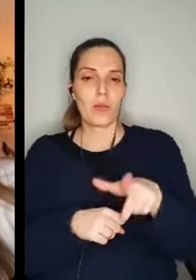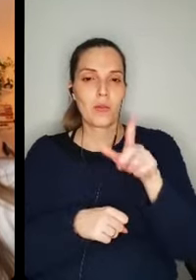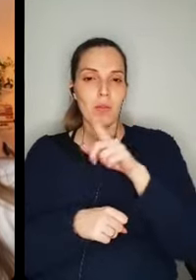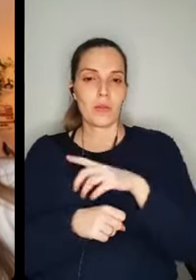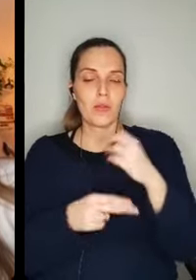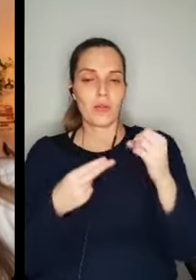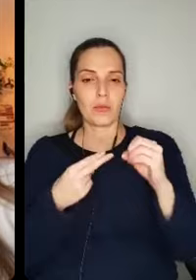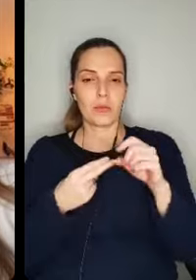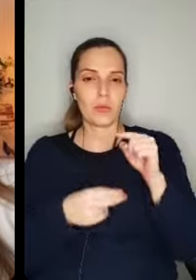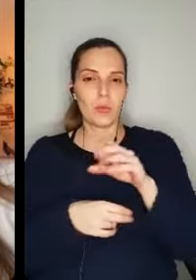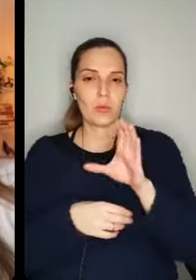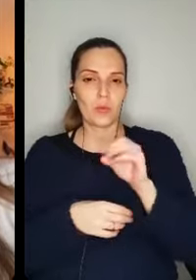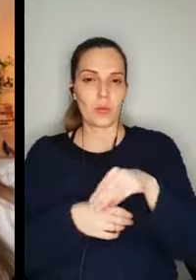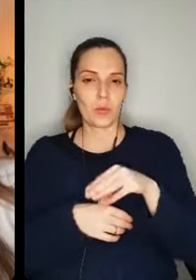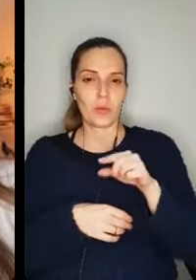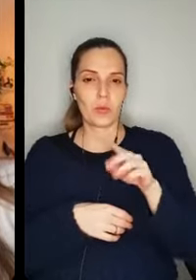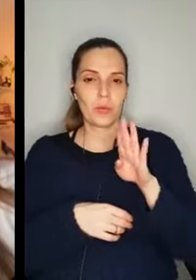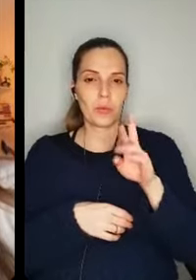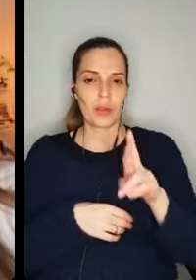obrigado.